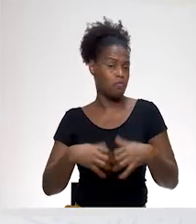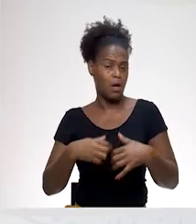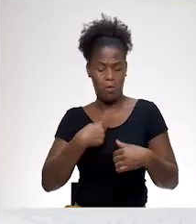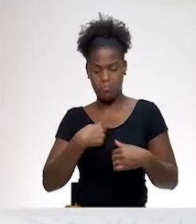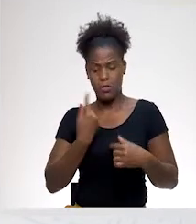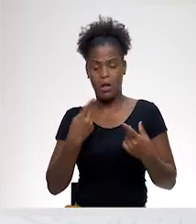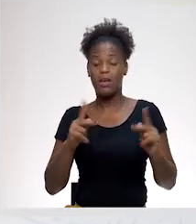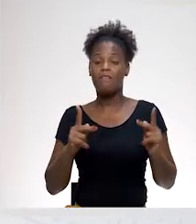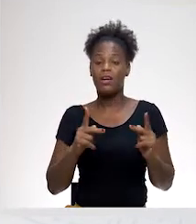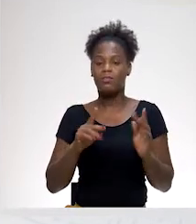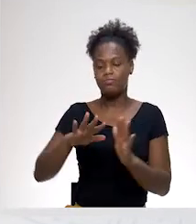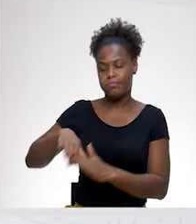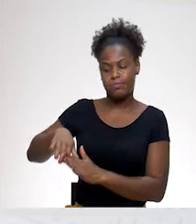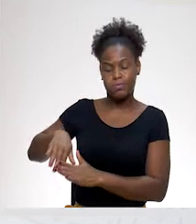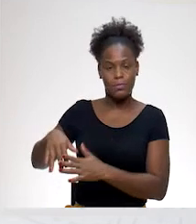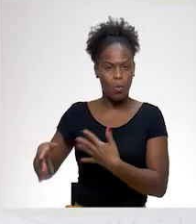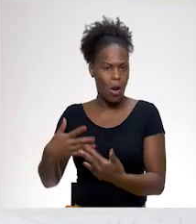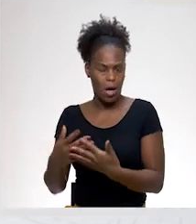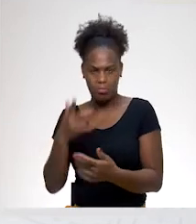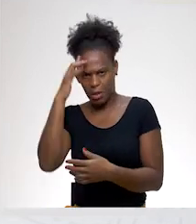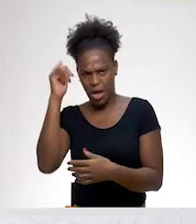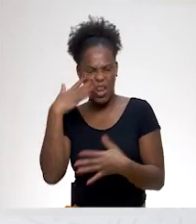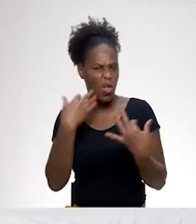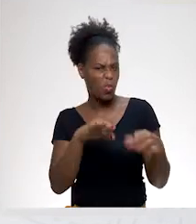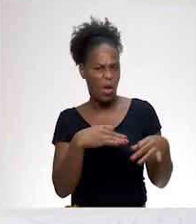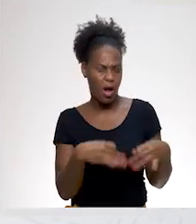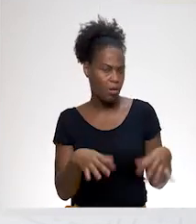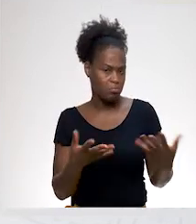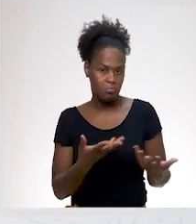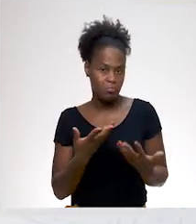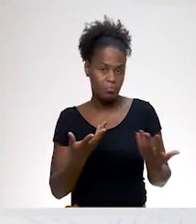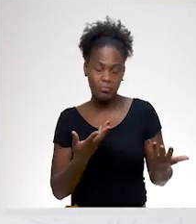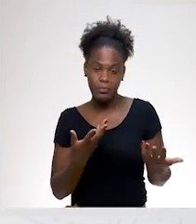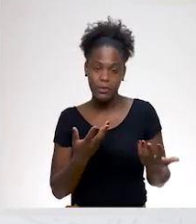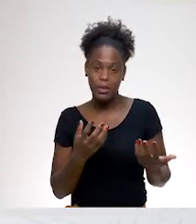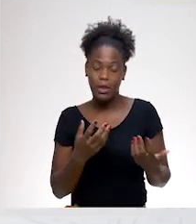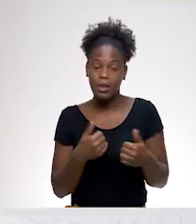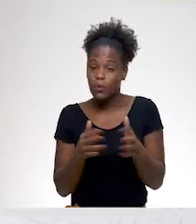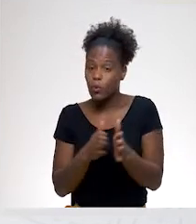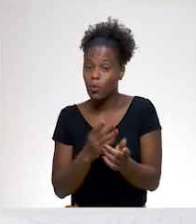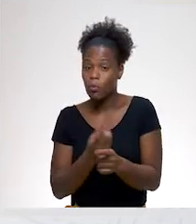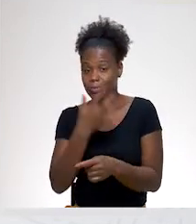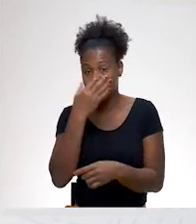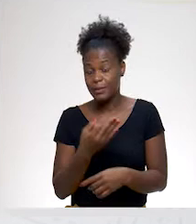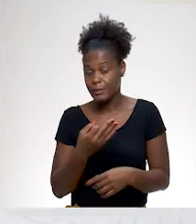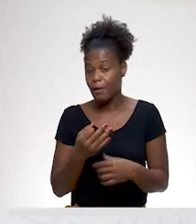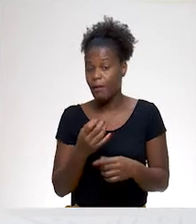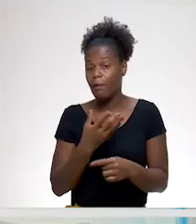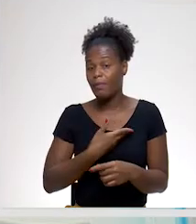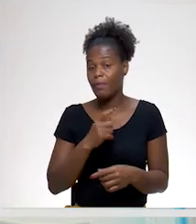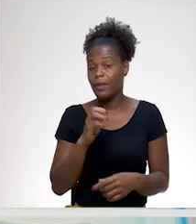duvidar. Deixa de lado qualquer tendência natural ingênua de em tudo